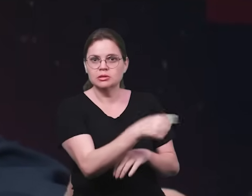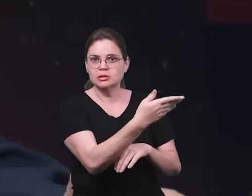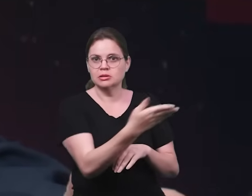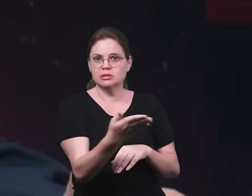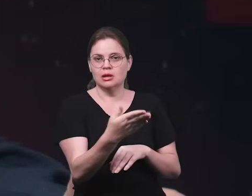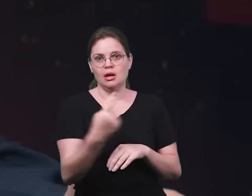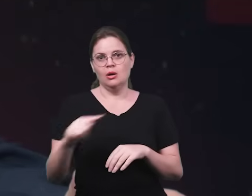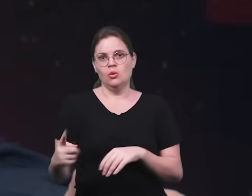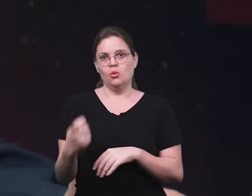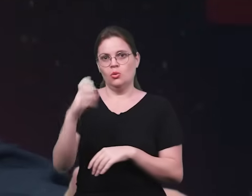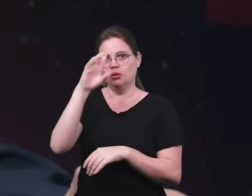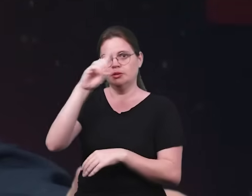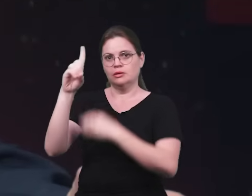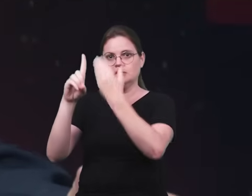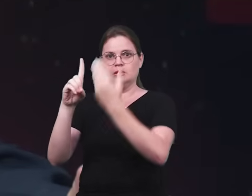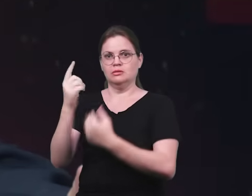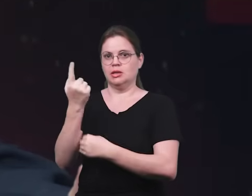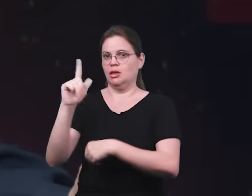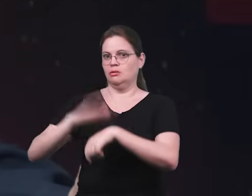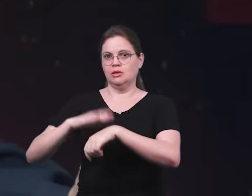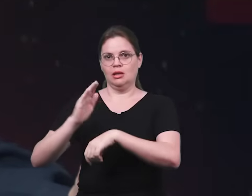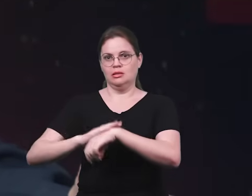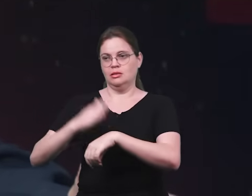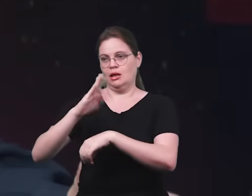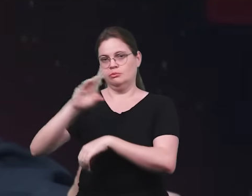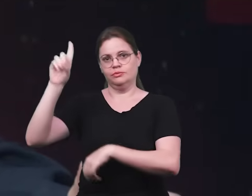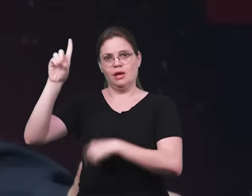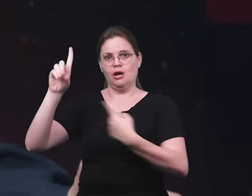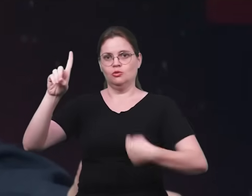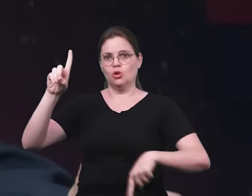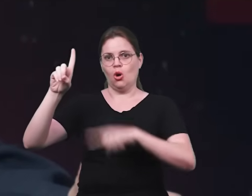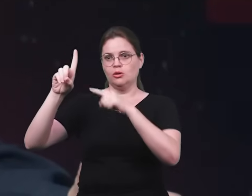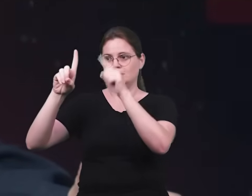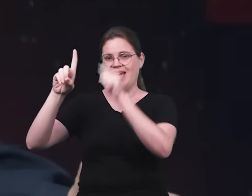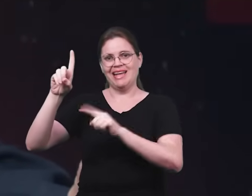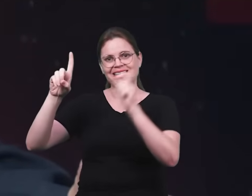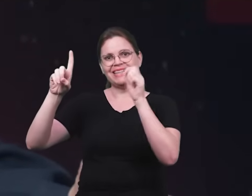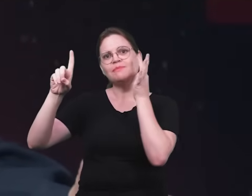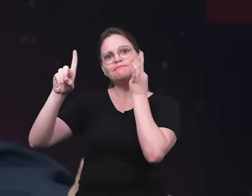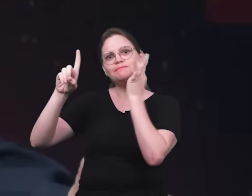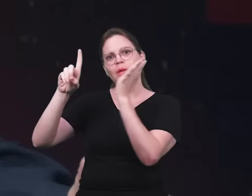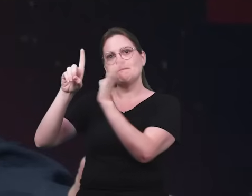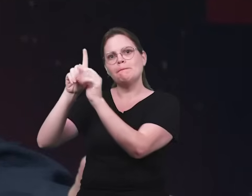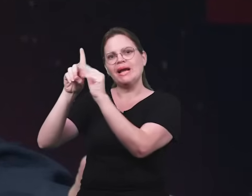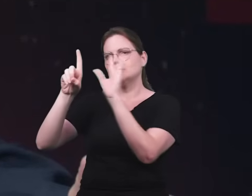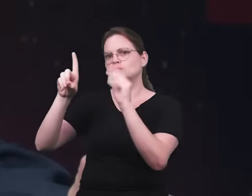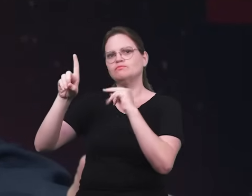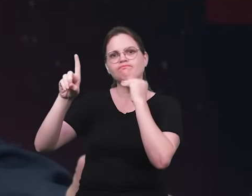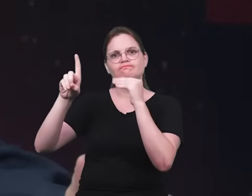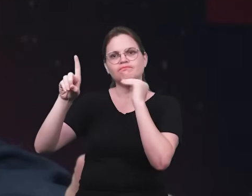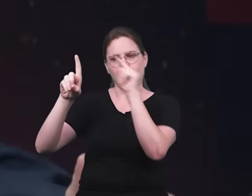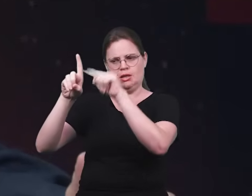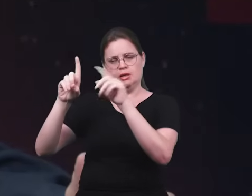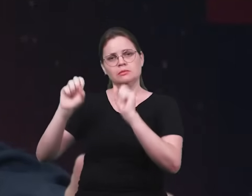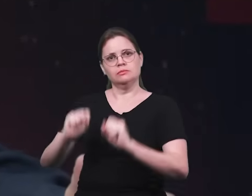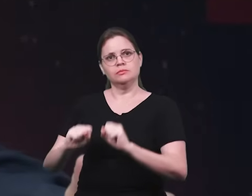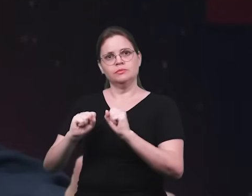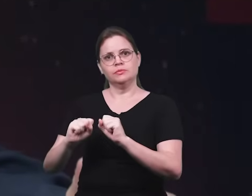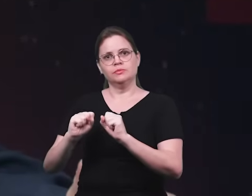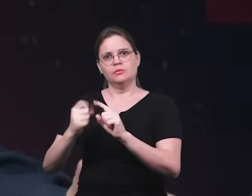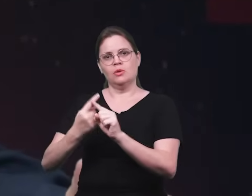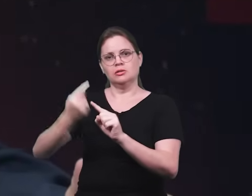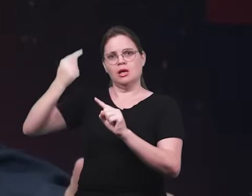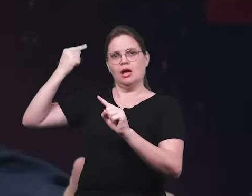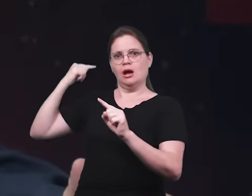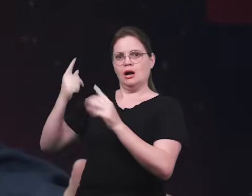Deus que é atemporal, né? Que ele é imaterial e, portanto, ele pode ser antes de